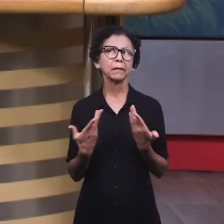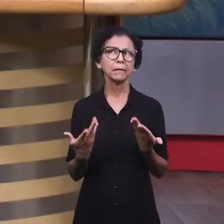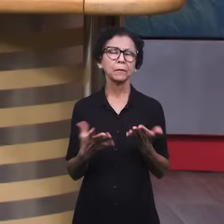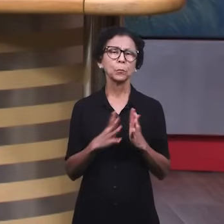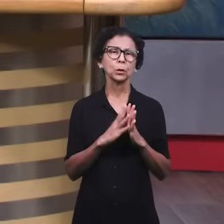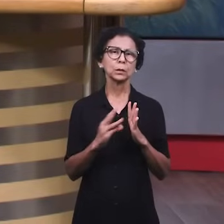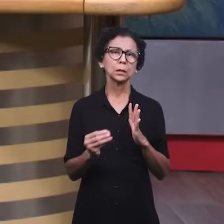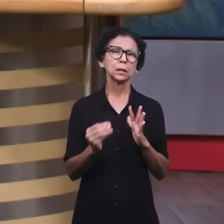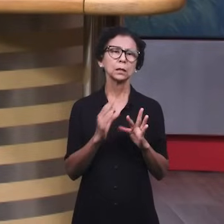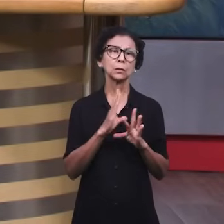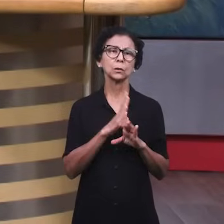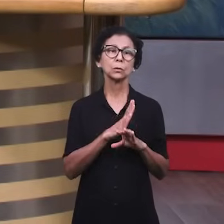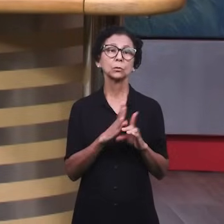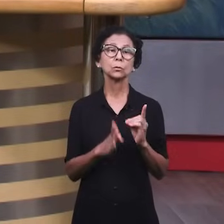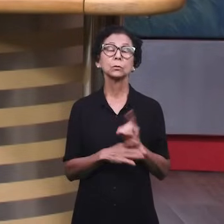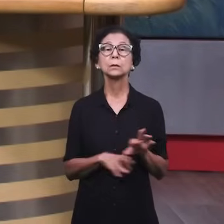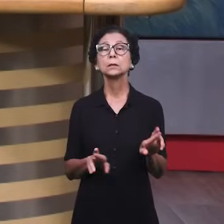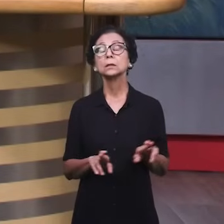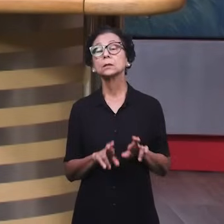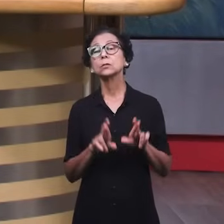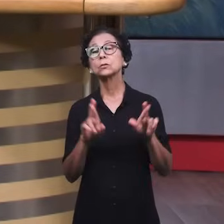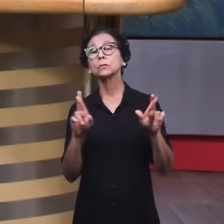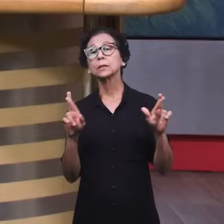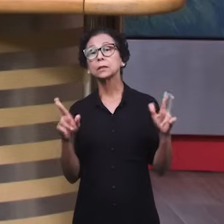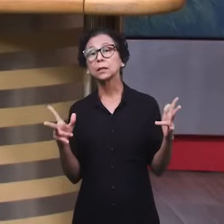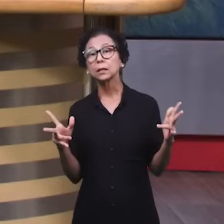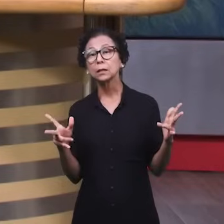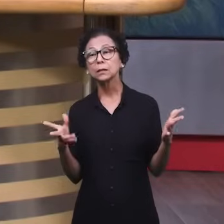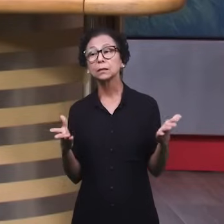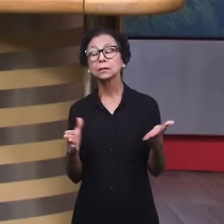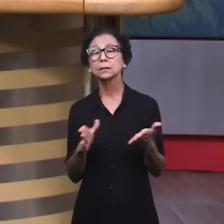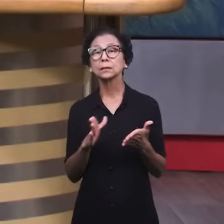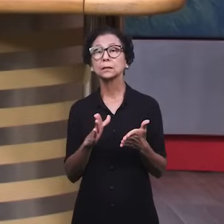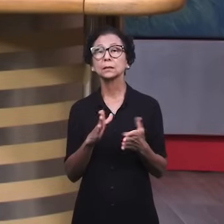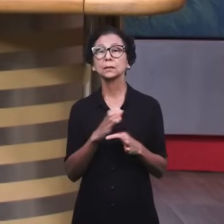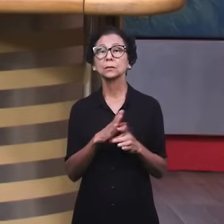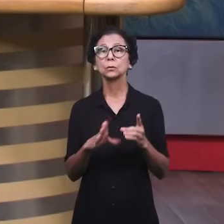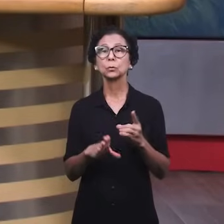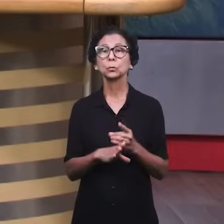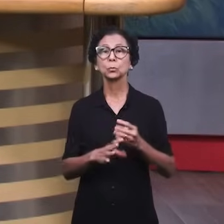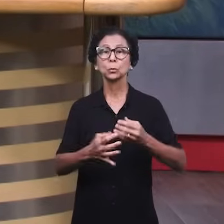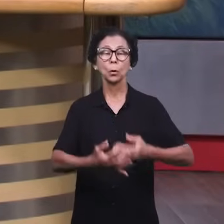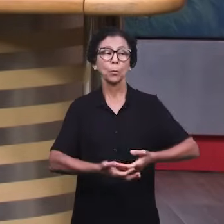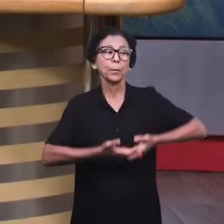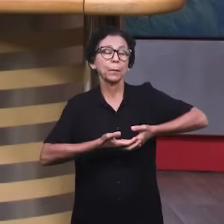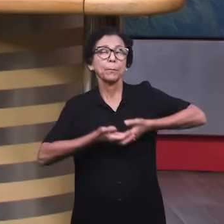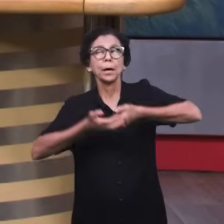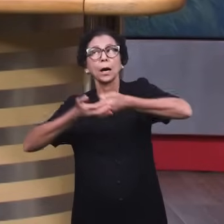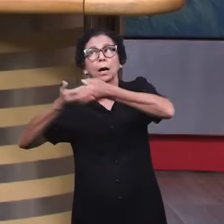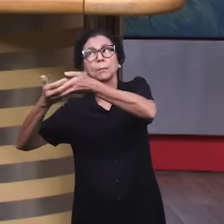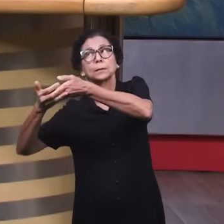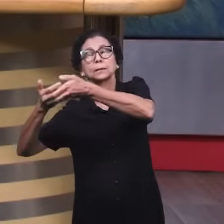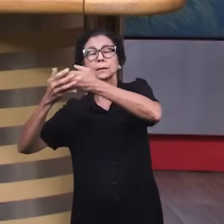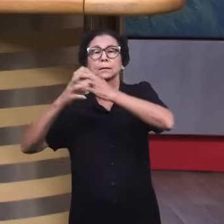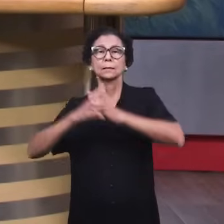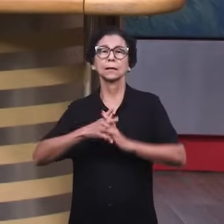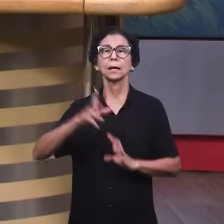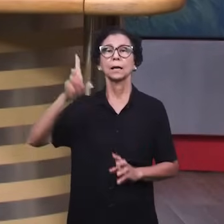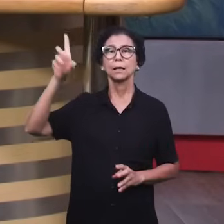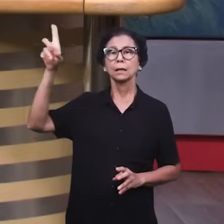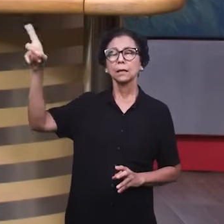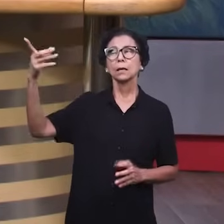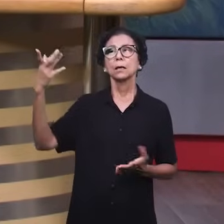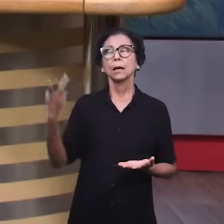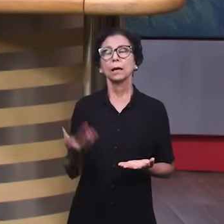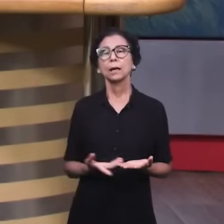forma eh qual a diferença do culto de apresentação de criança por exemplo do culto ou de momento ou de